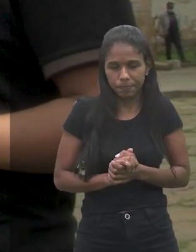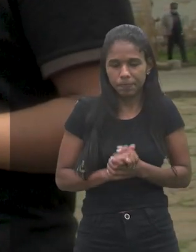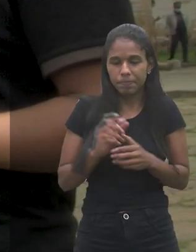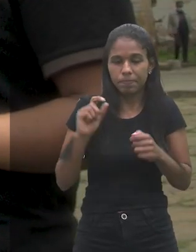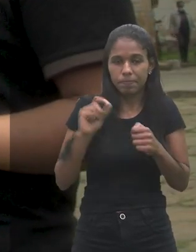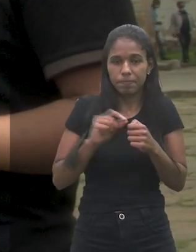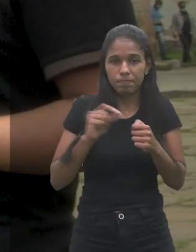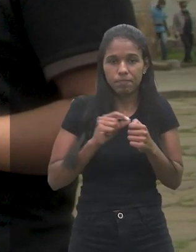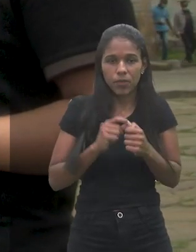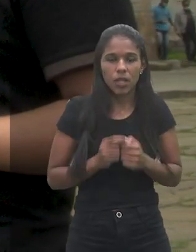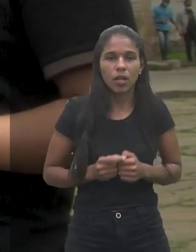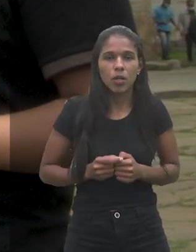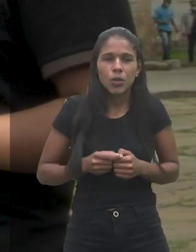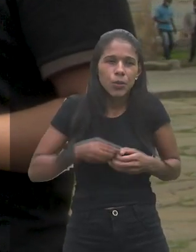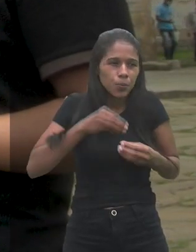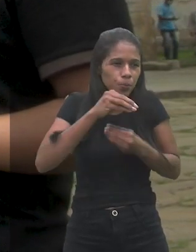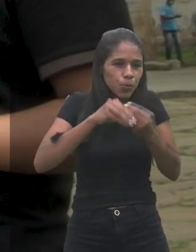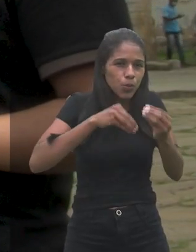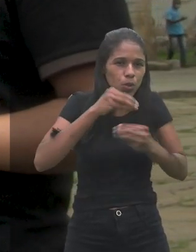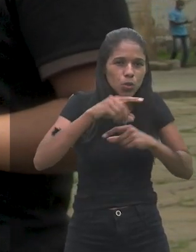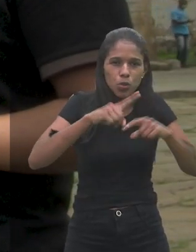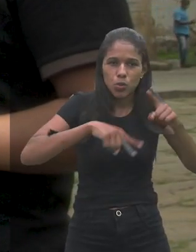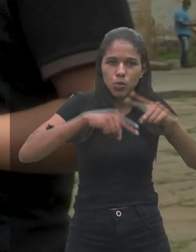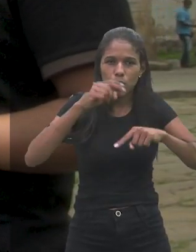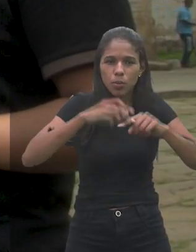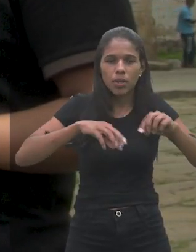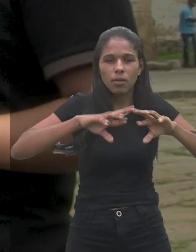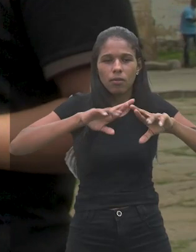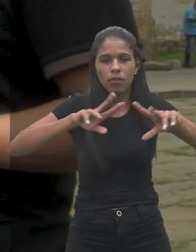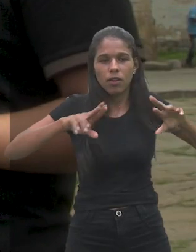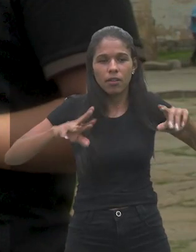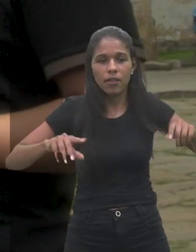microscópio. Cicuta, comigo que ninguém pode, bico